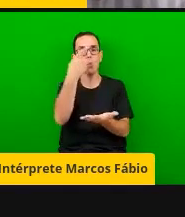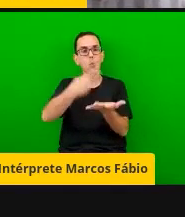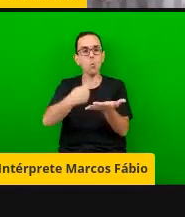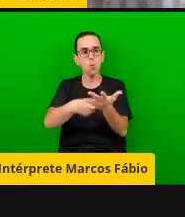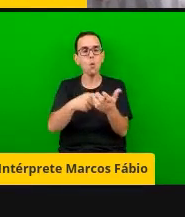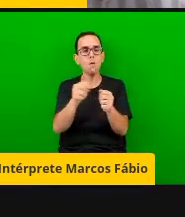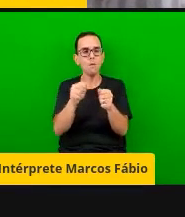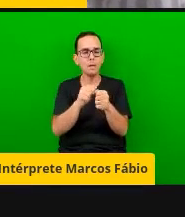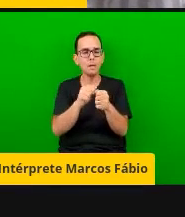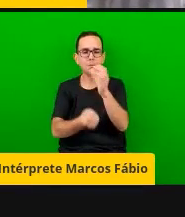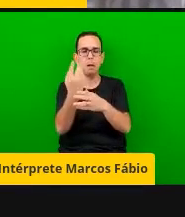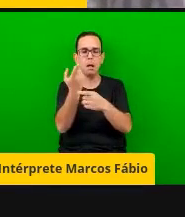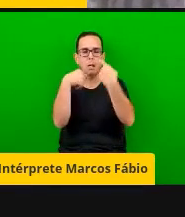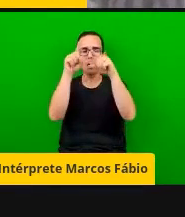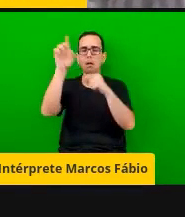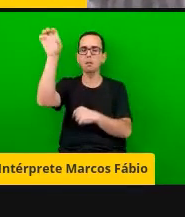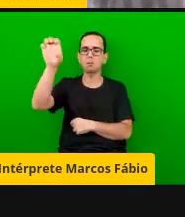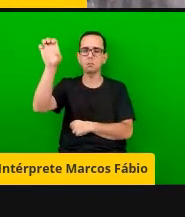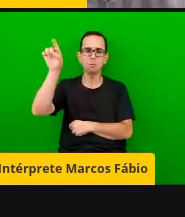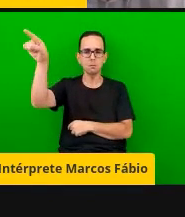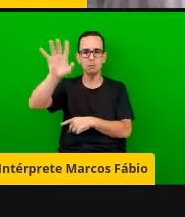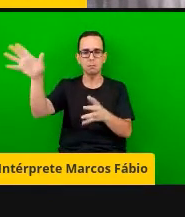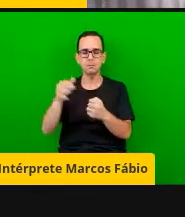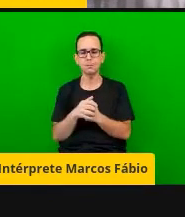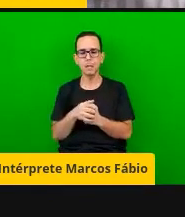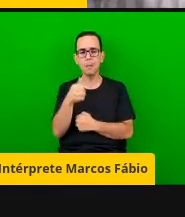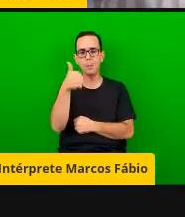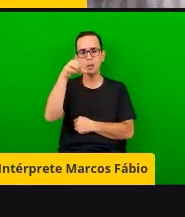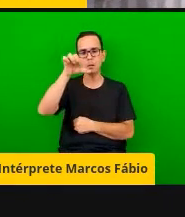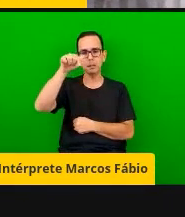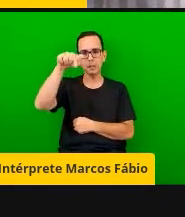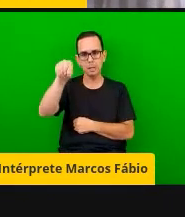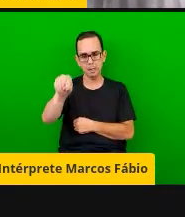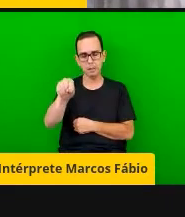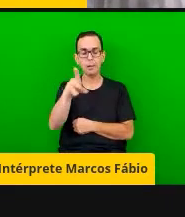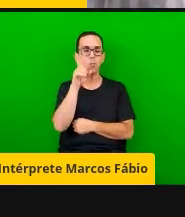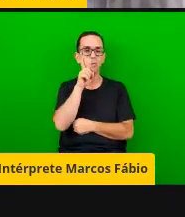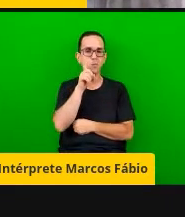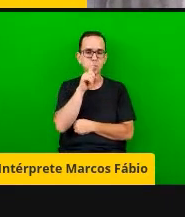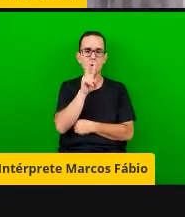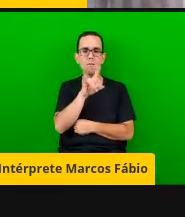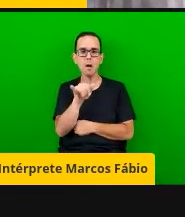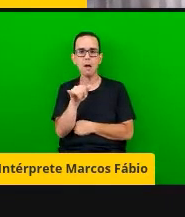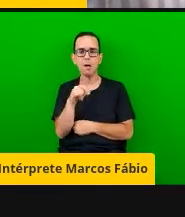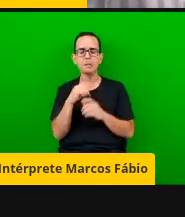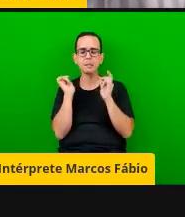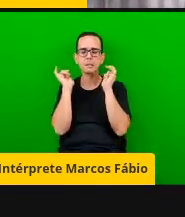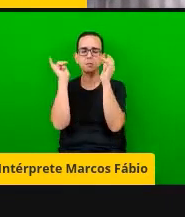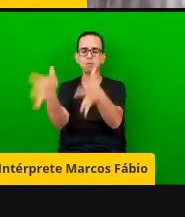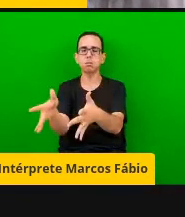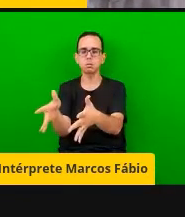por meio do Plano Marshall e assim por diante. Na década de 70, os Estados Unidos vai abandonar